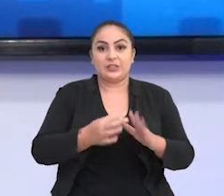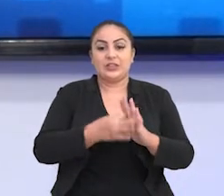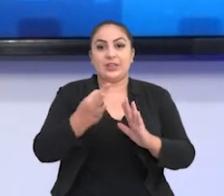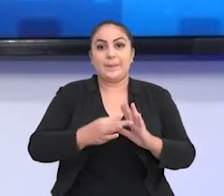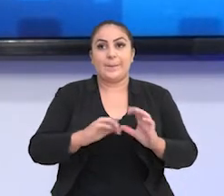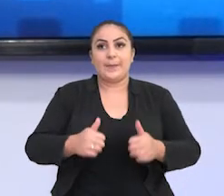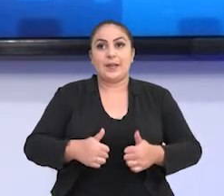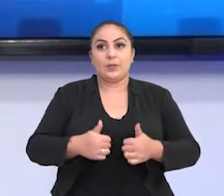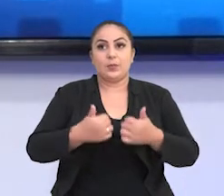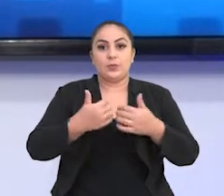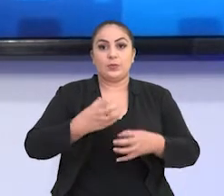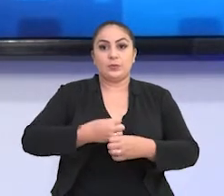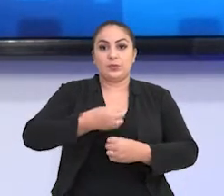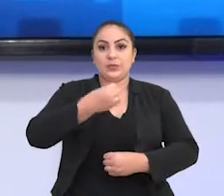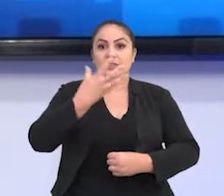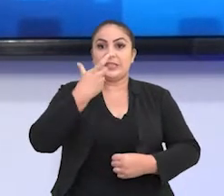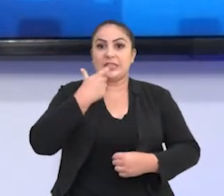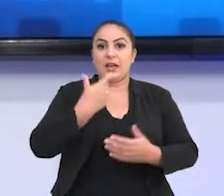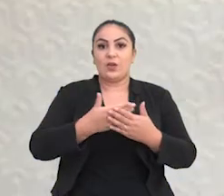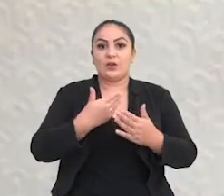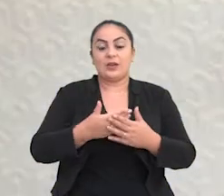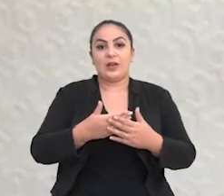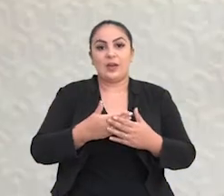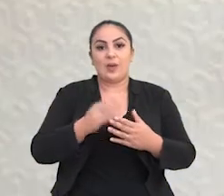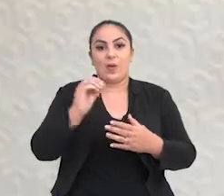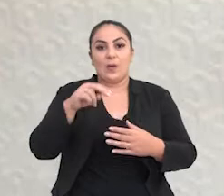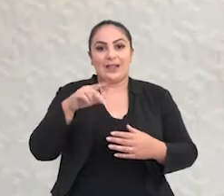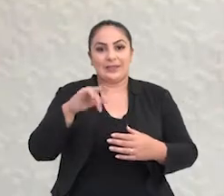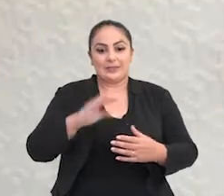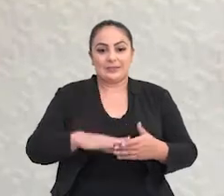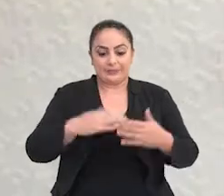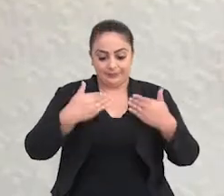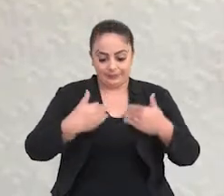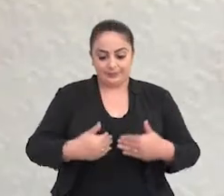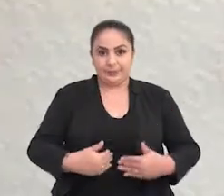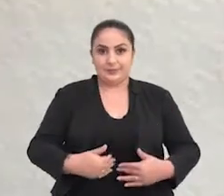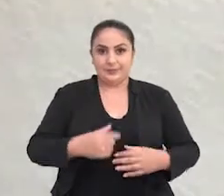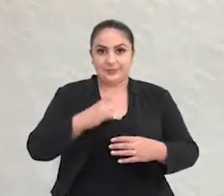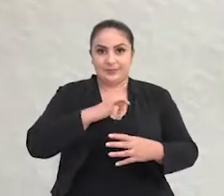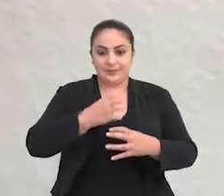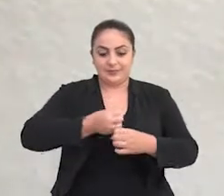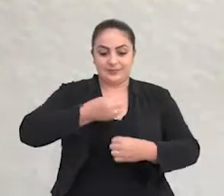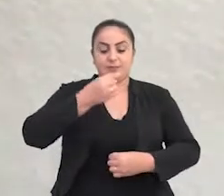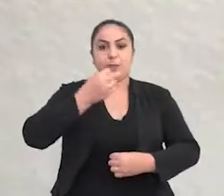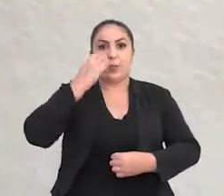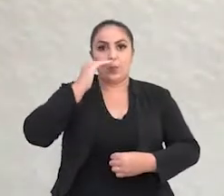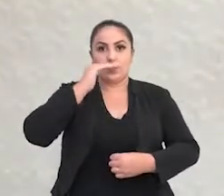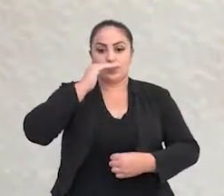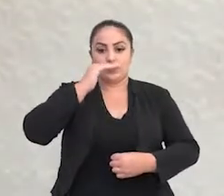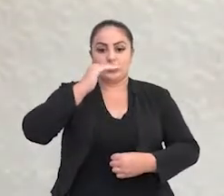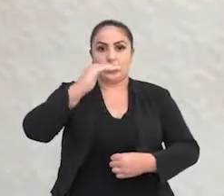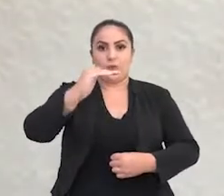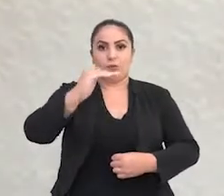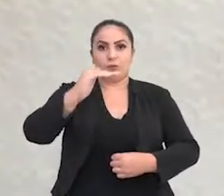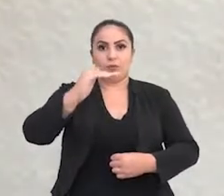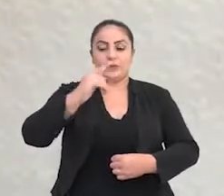das crianças nas aulas online. A parte superior tem que ficar na linha dos olhos,